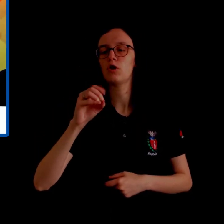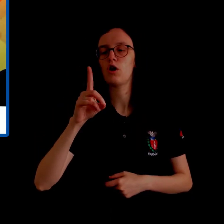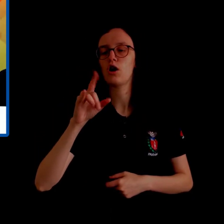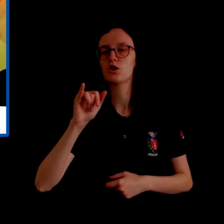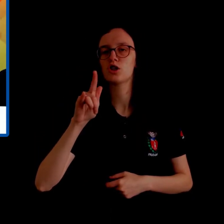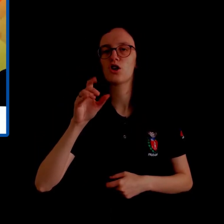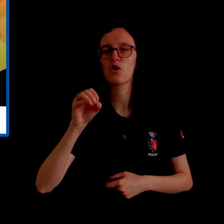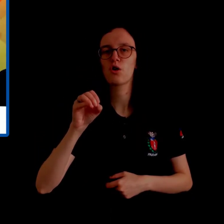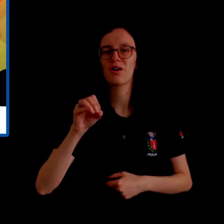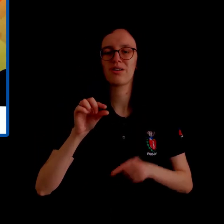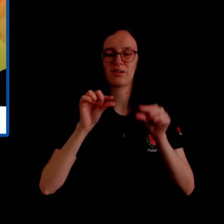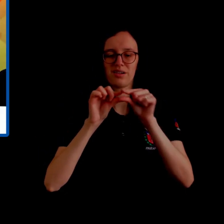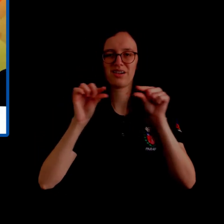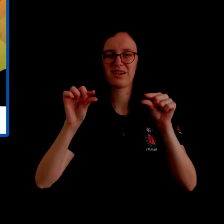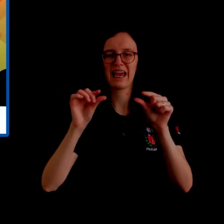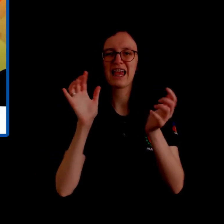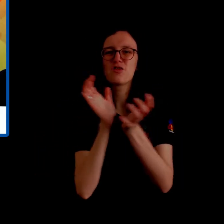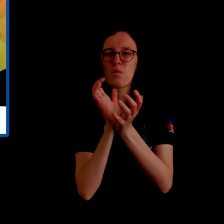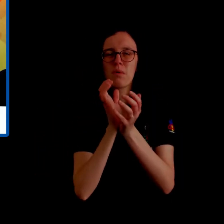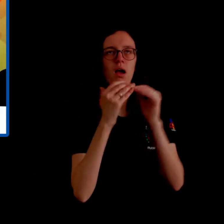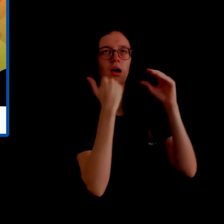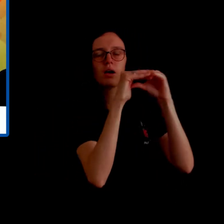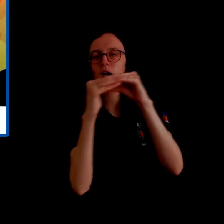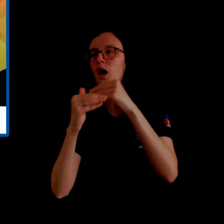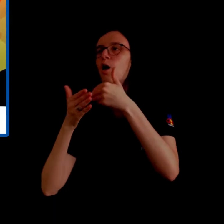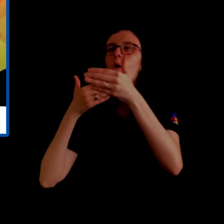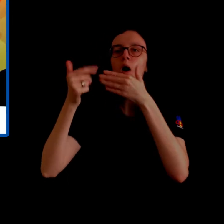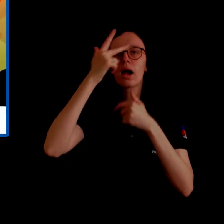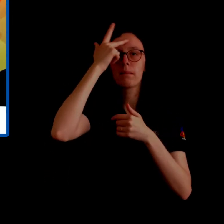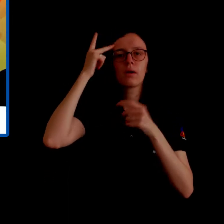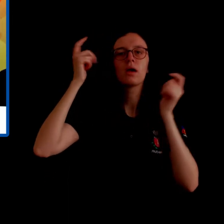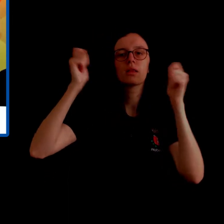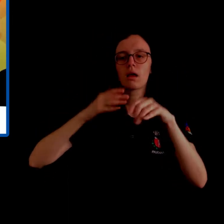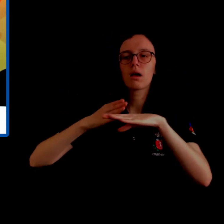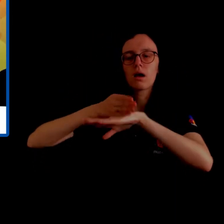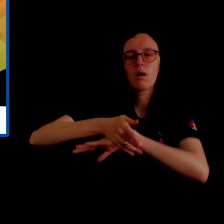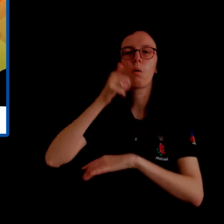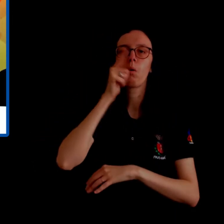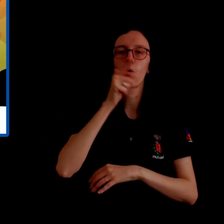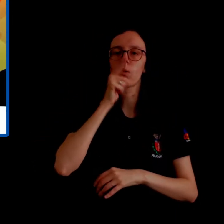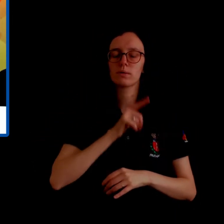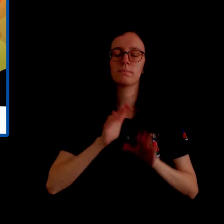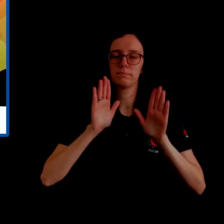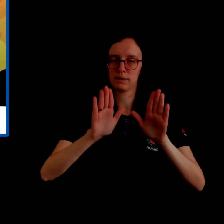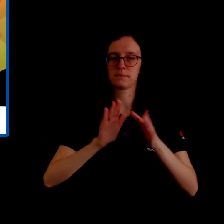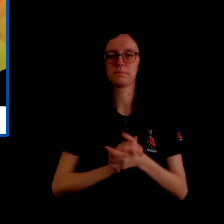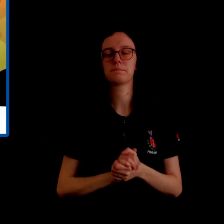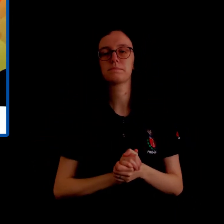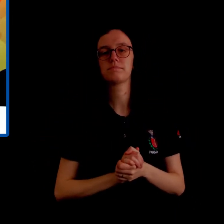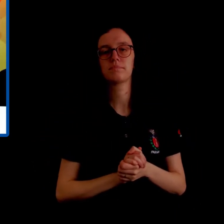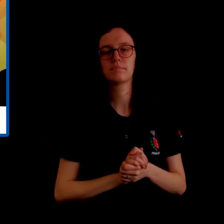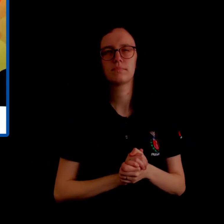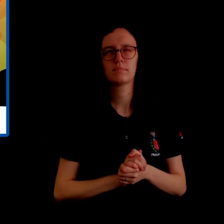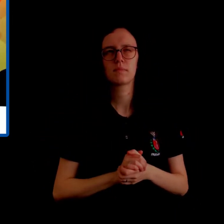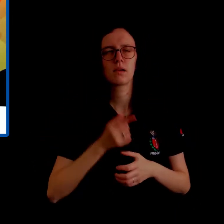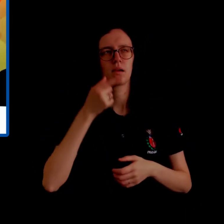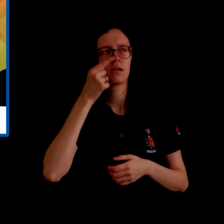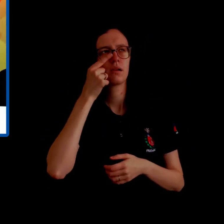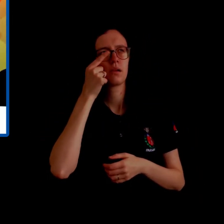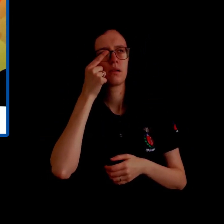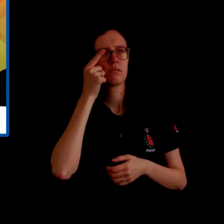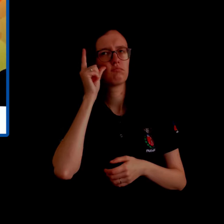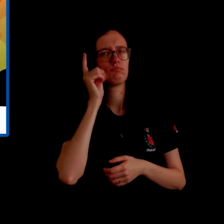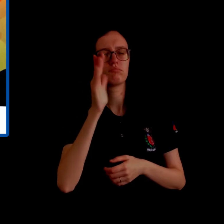né? E qualquer pessoa com qualquer e-mail está entrando na turma. Então, desde antes de ontem, quando